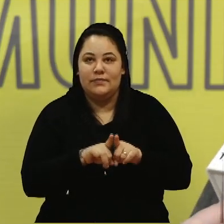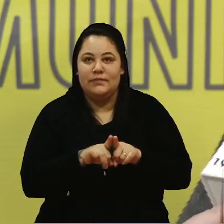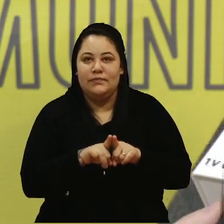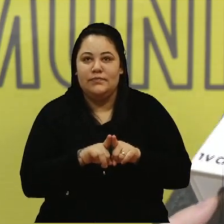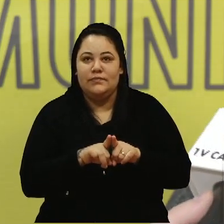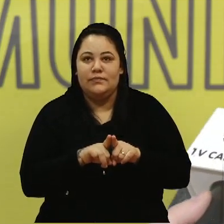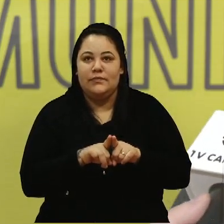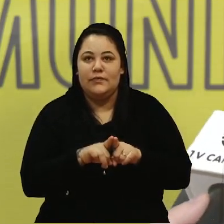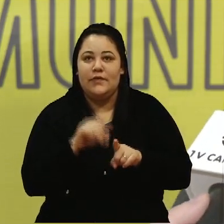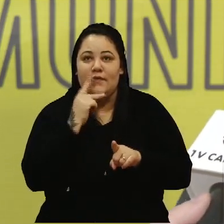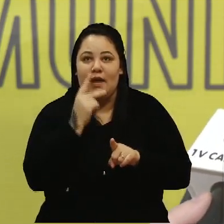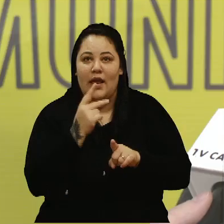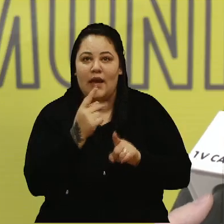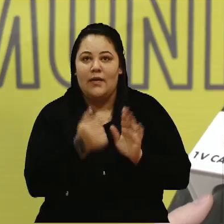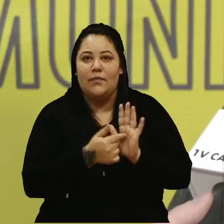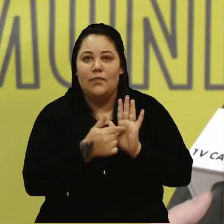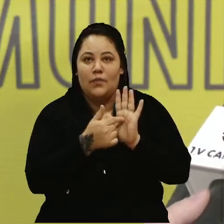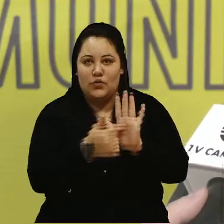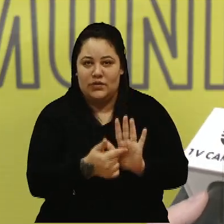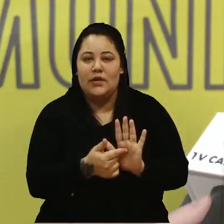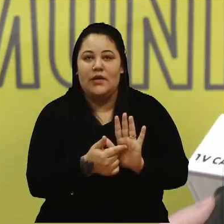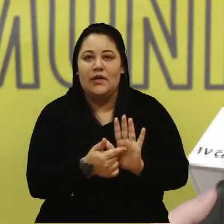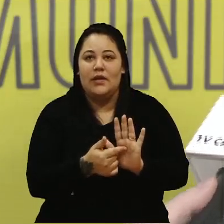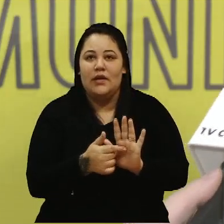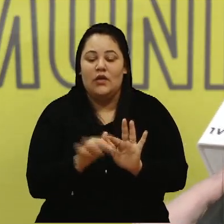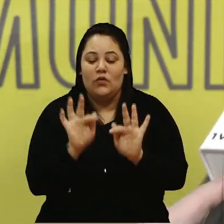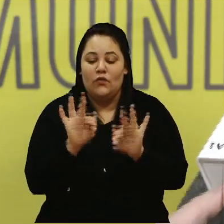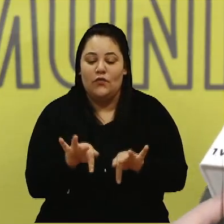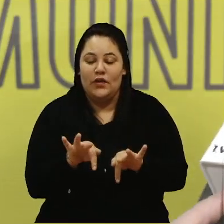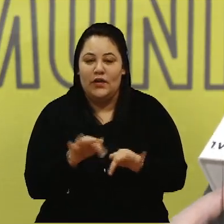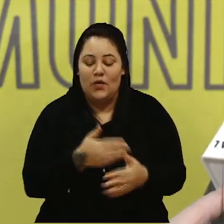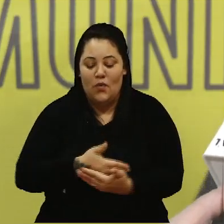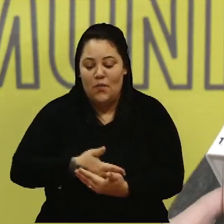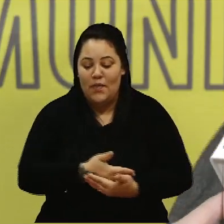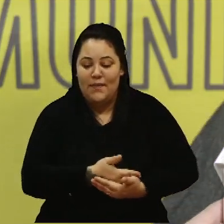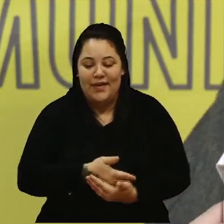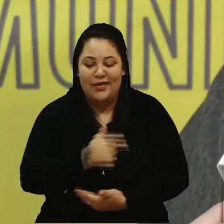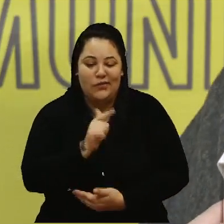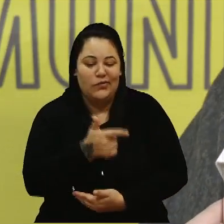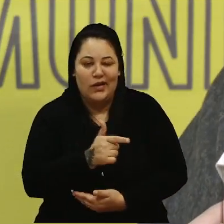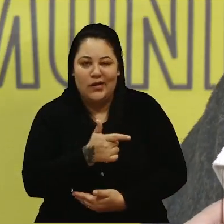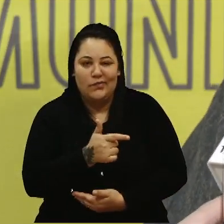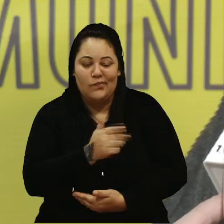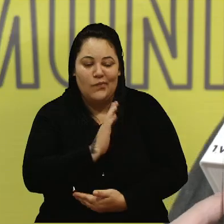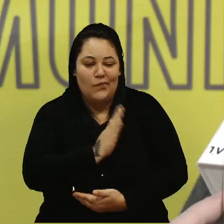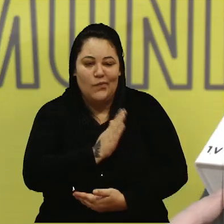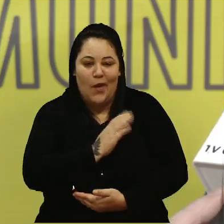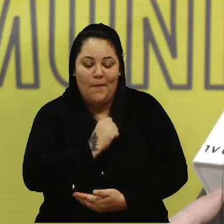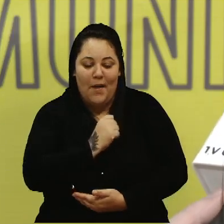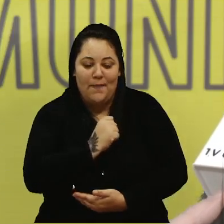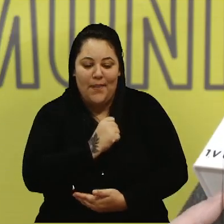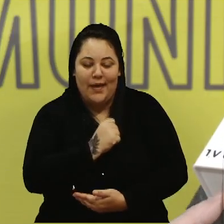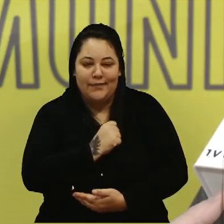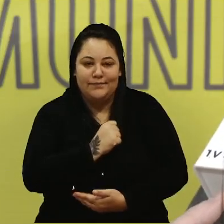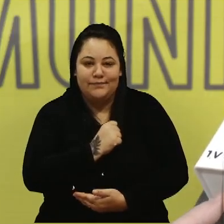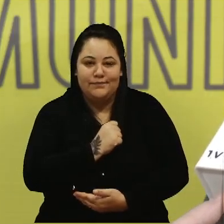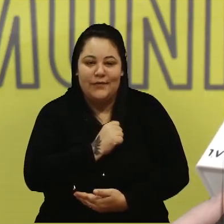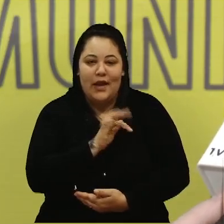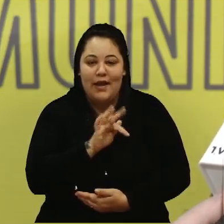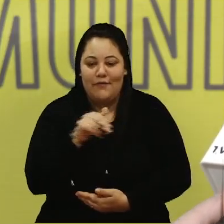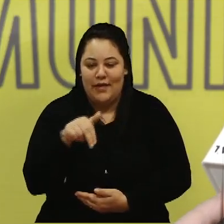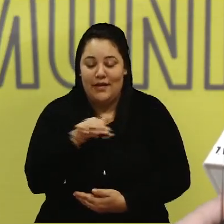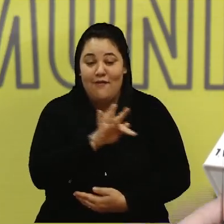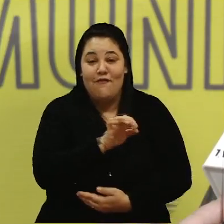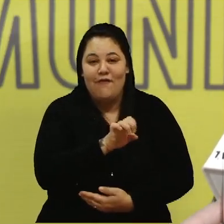de estar numa gestação já quase no final, quando o bebê não teve mais batimentos, ou seja, era um FM, como os hospitais chamam, né, um feto morto.